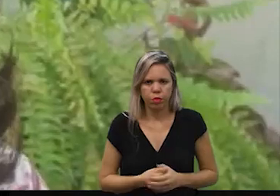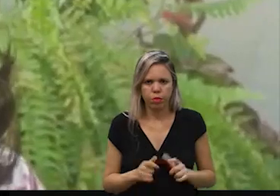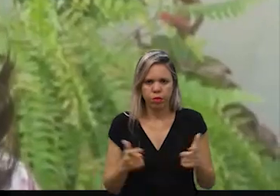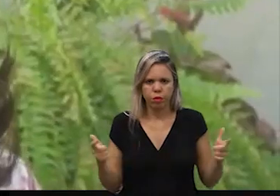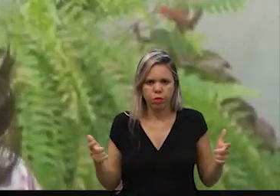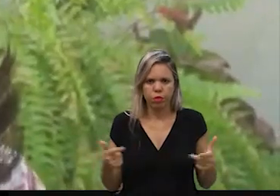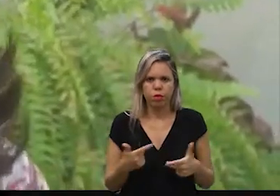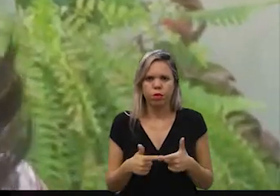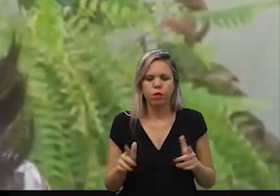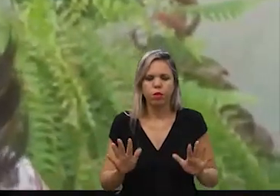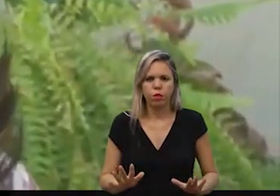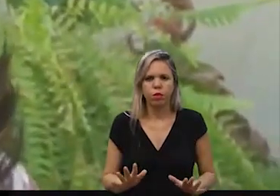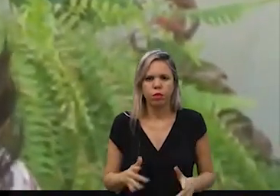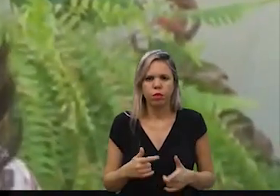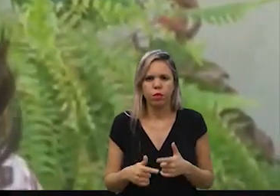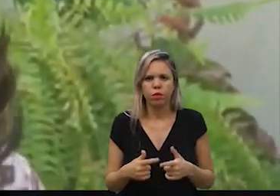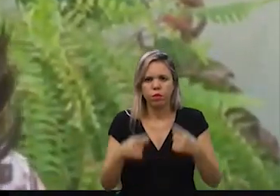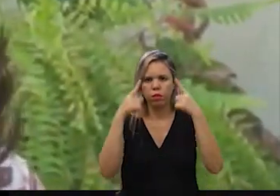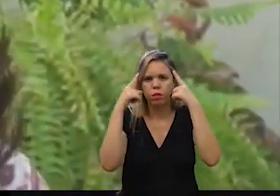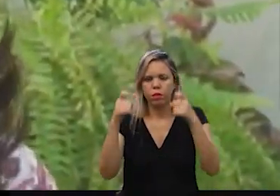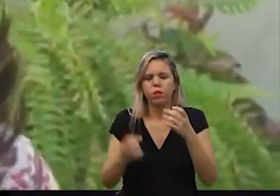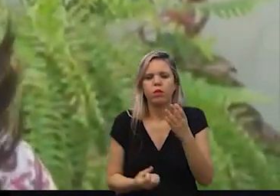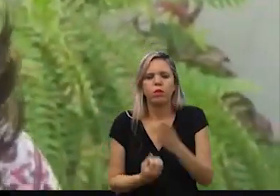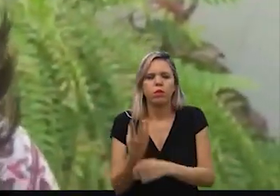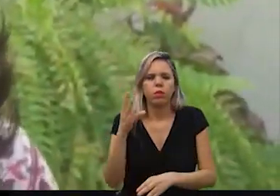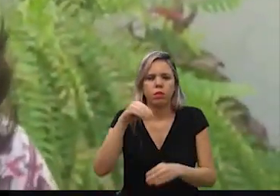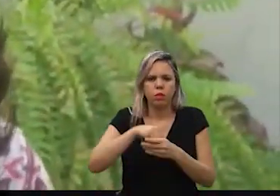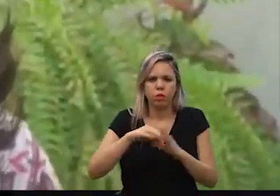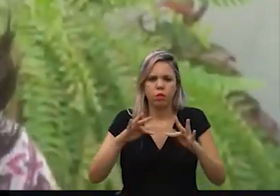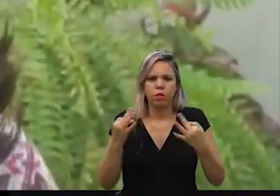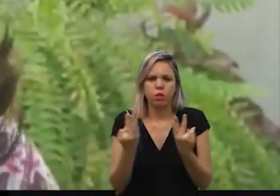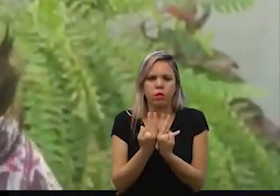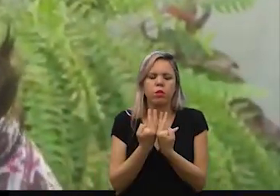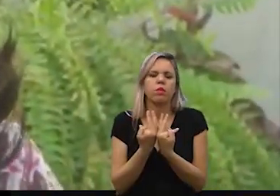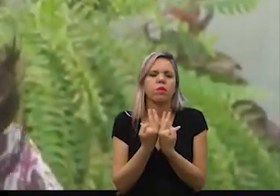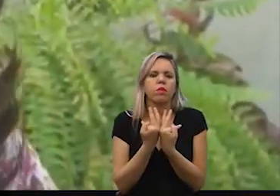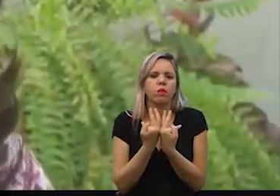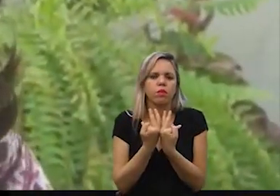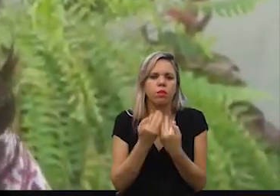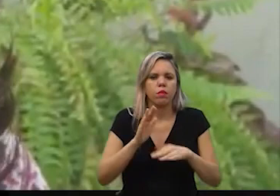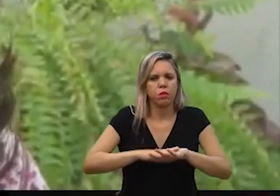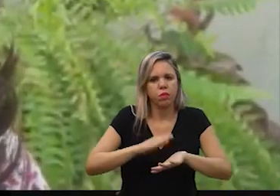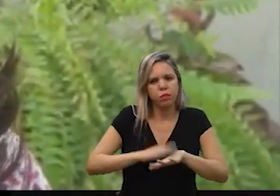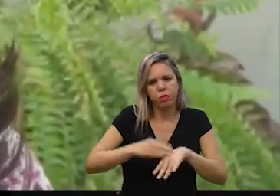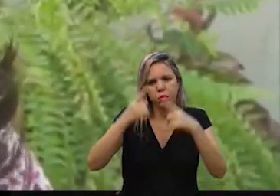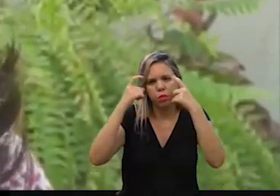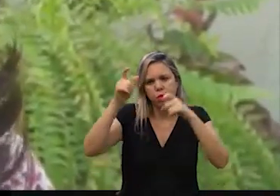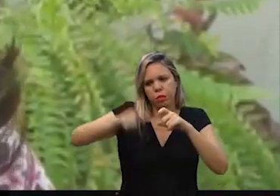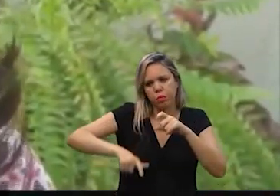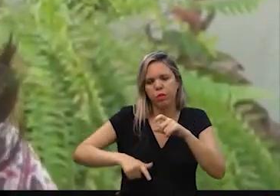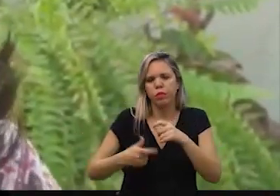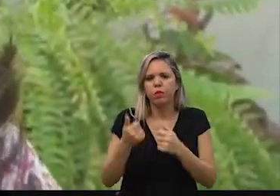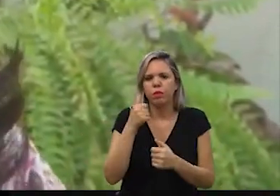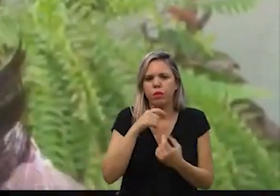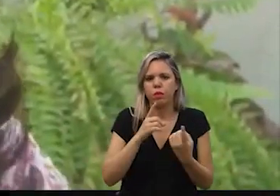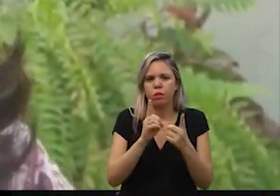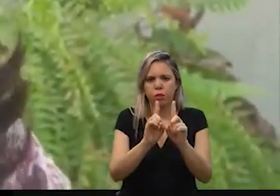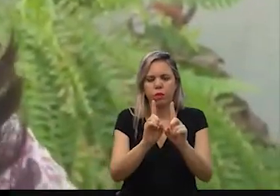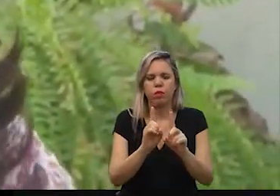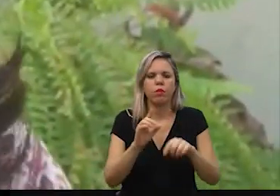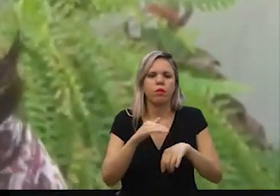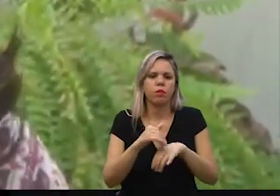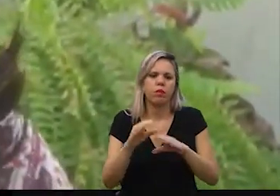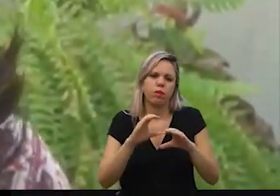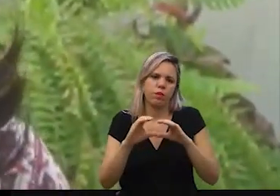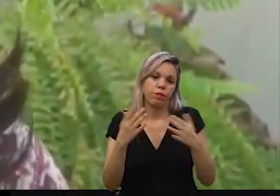maioria dos casos, a situação de violência acontece dentro de casa e com o autor de violência são pessoas que a mulher tem relação